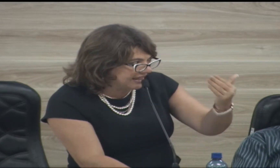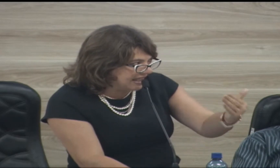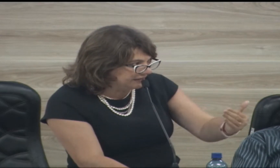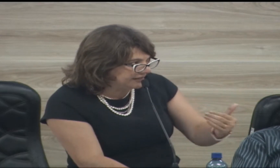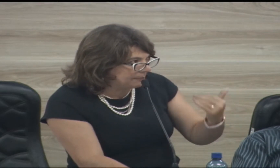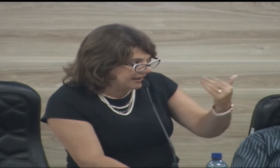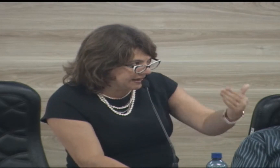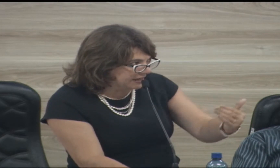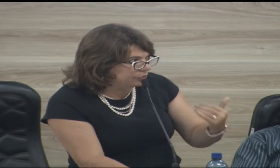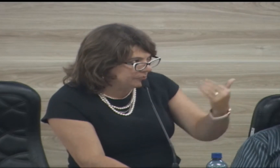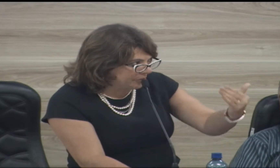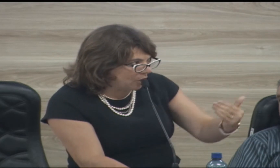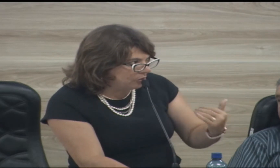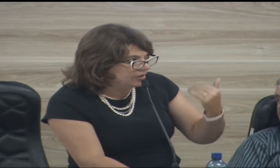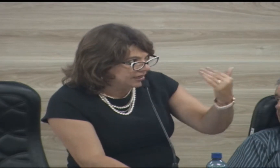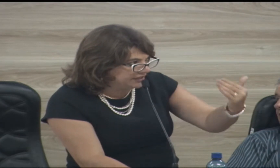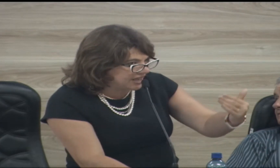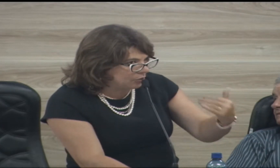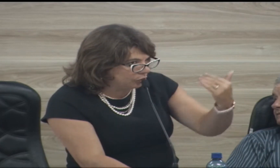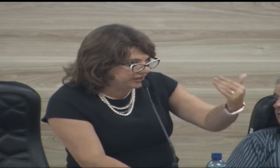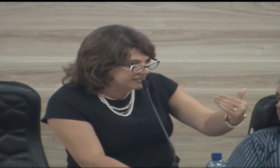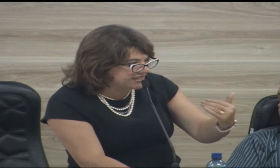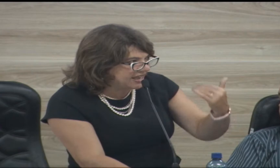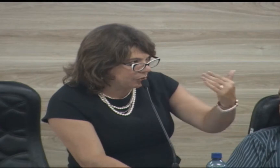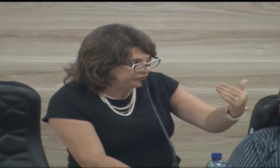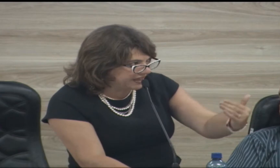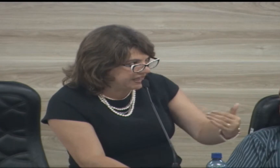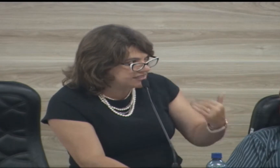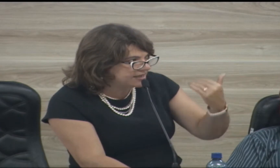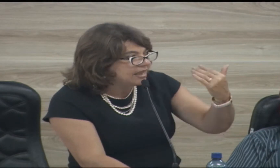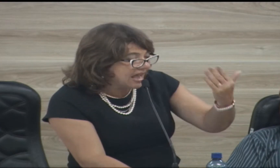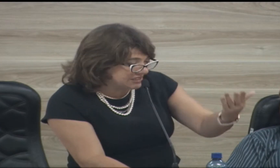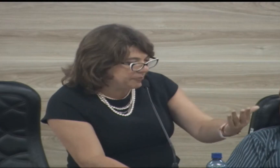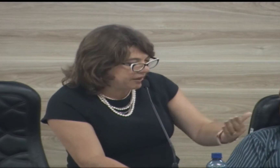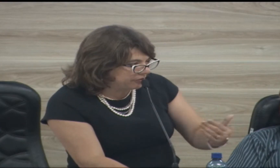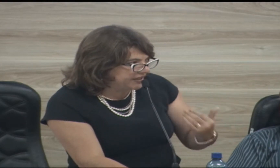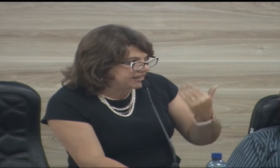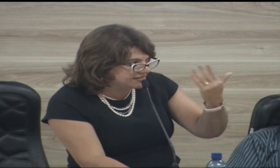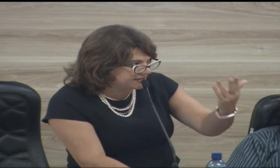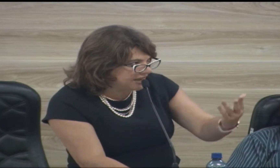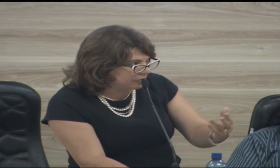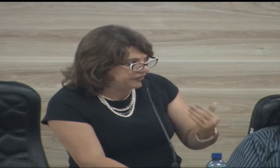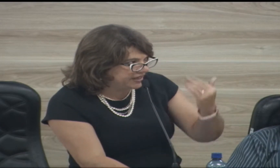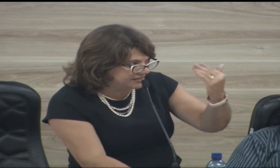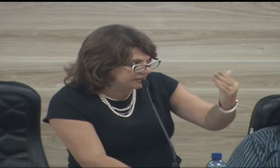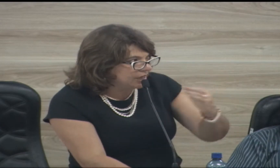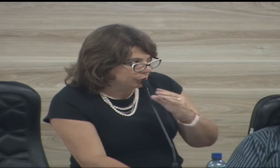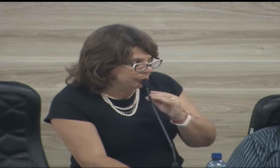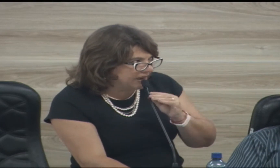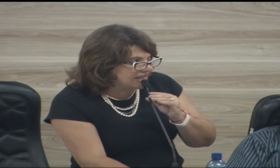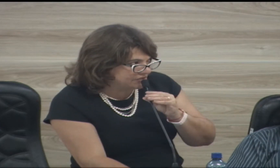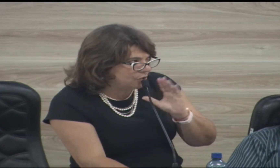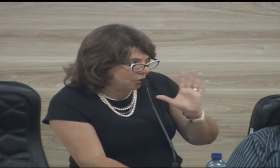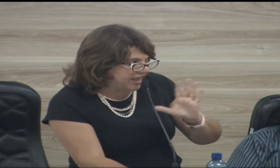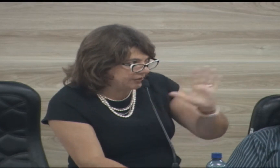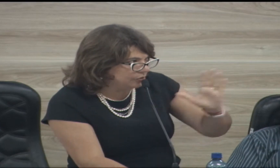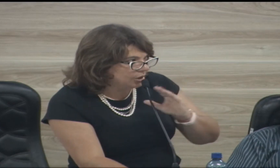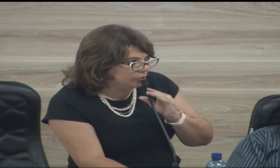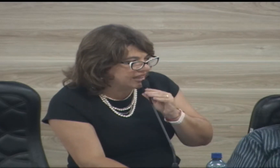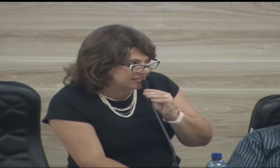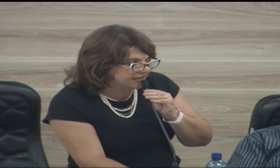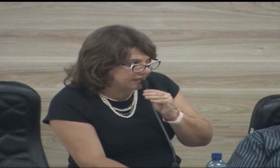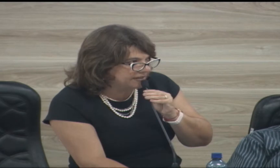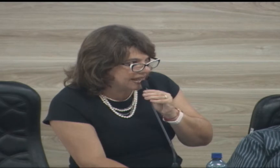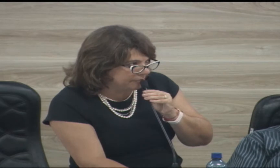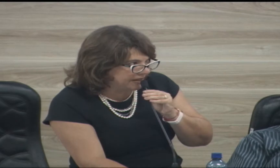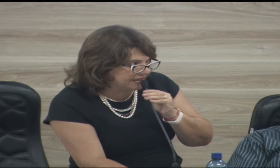vai estar trabalhando em prol de acontecer a conferência, as pré-conferências e a conferência no prazo correto do